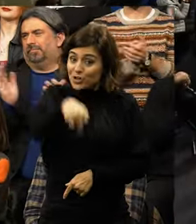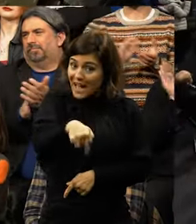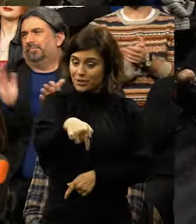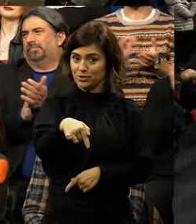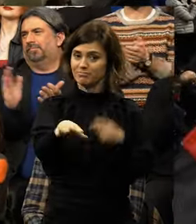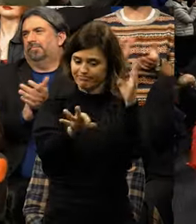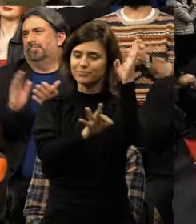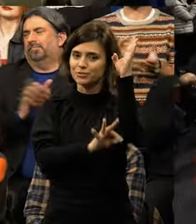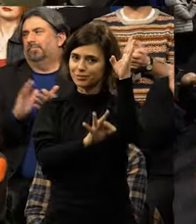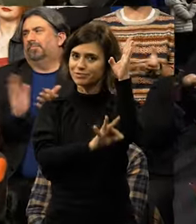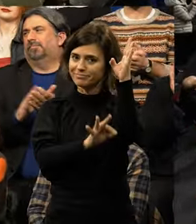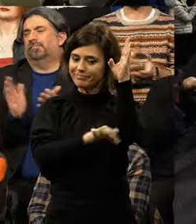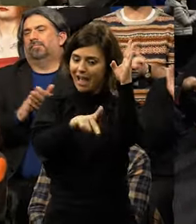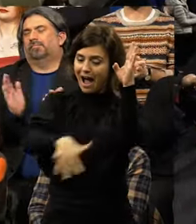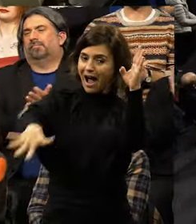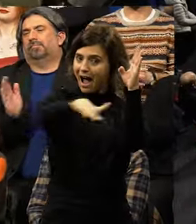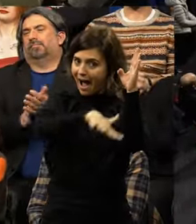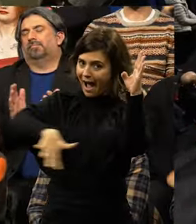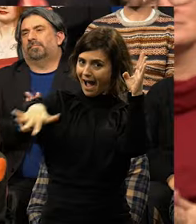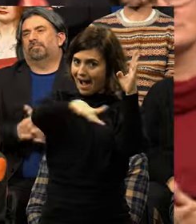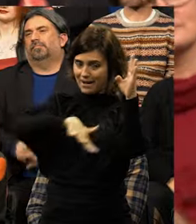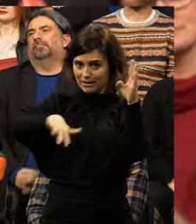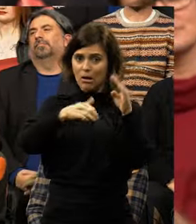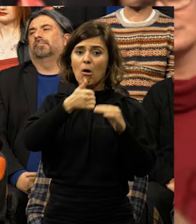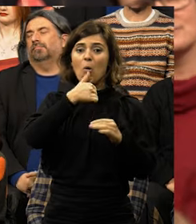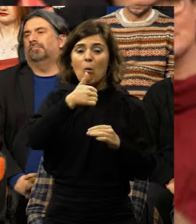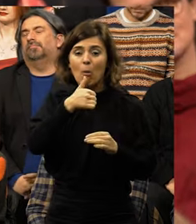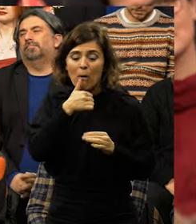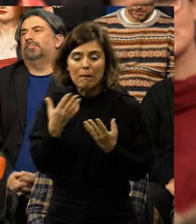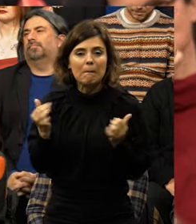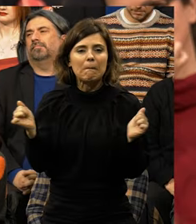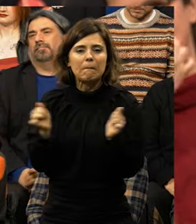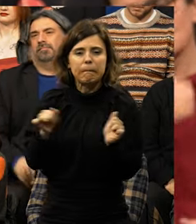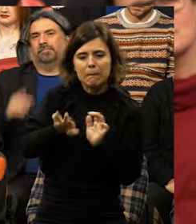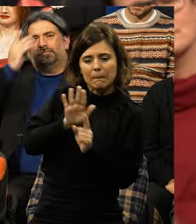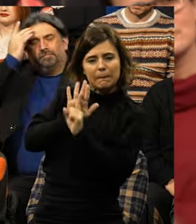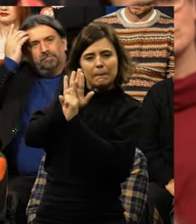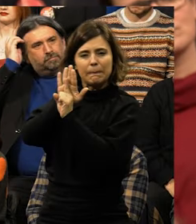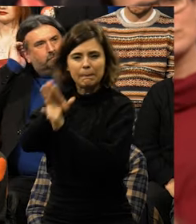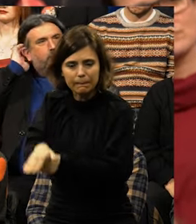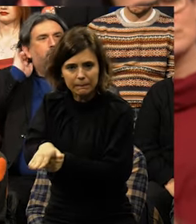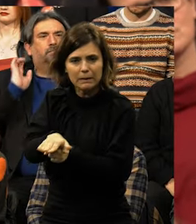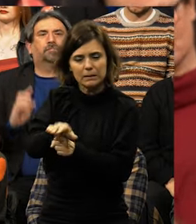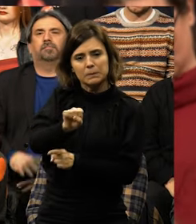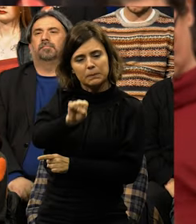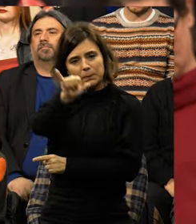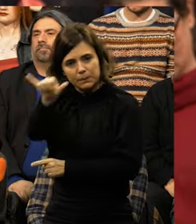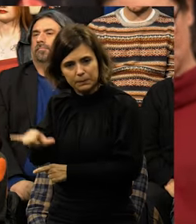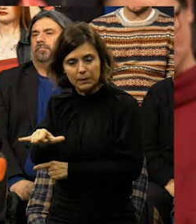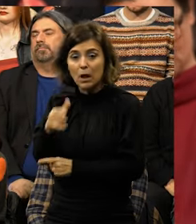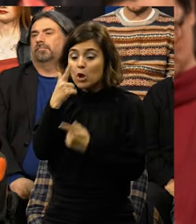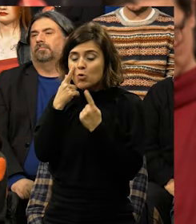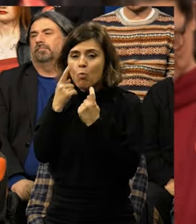Freguesia onde a transfobia a homofobia e o ódio fizeram ver um dos crimes mais